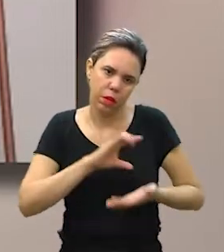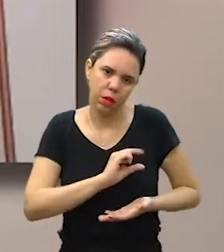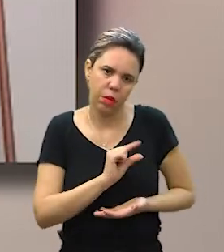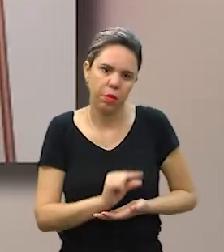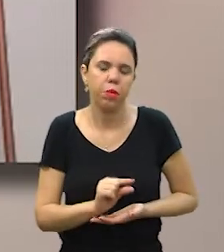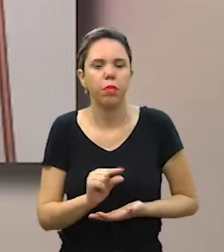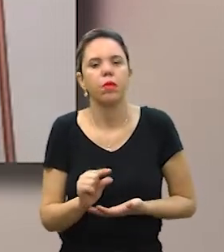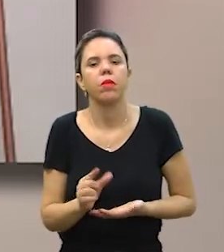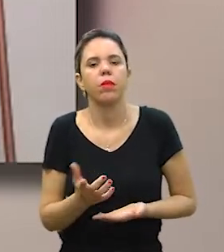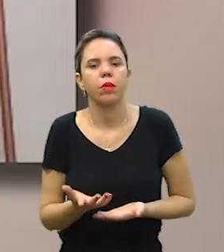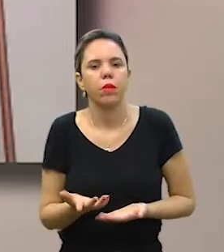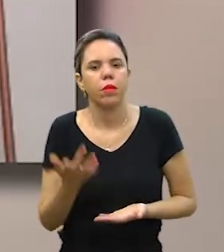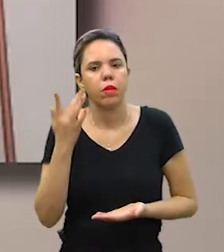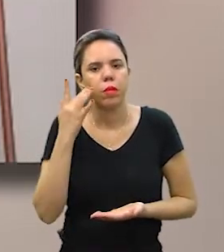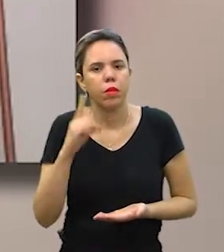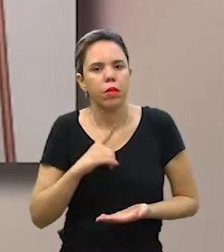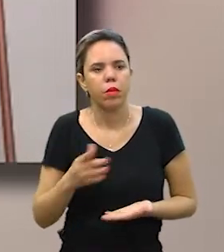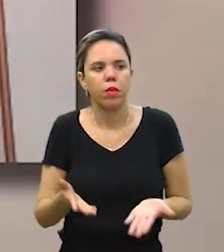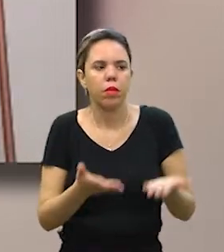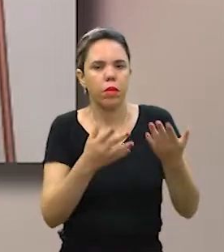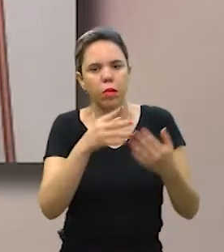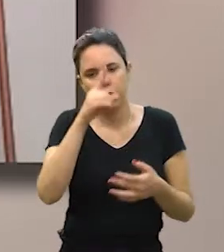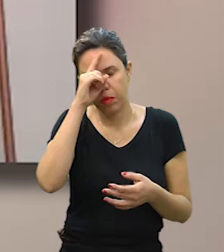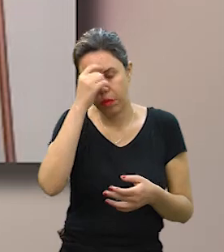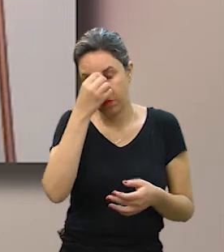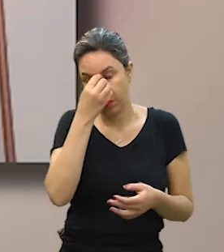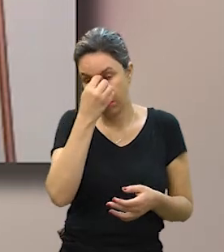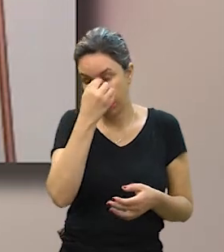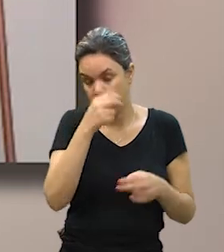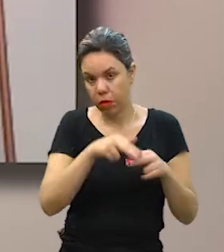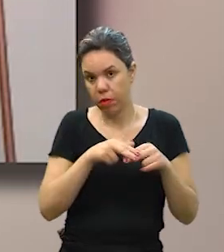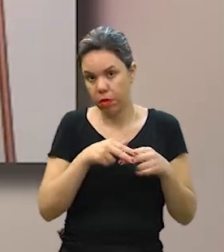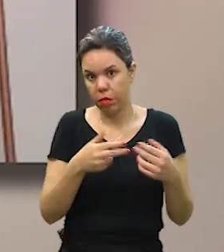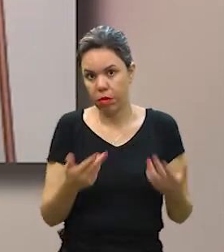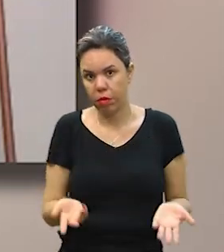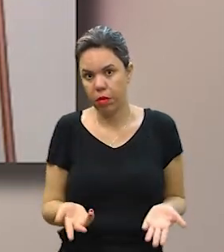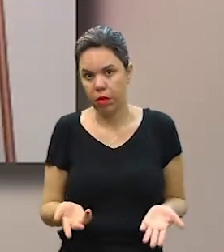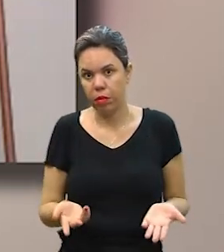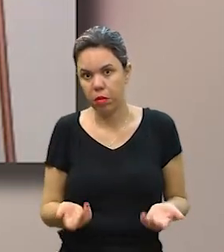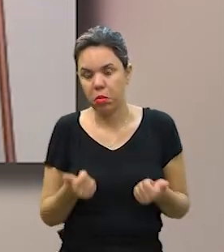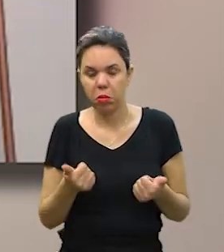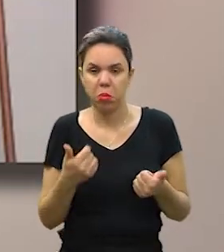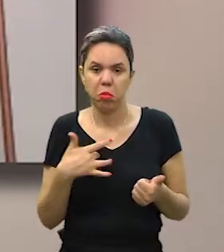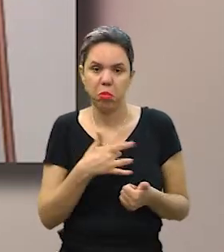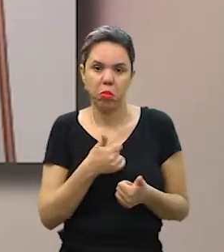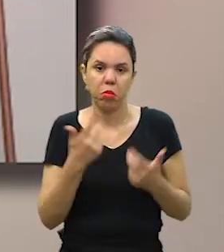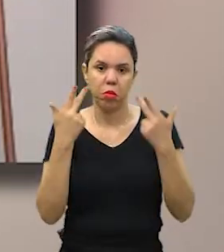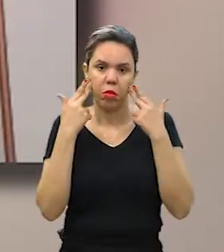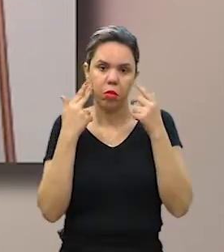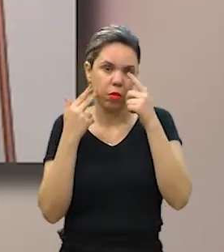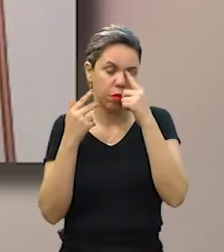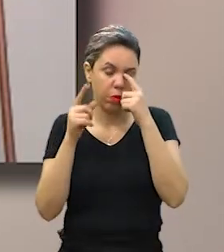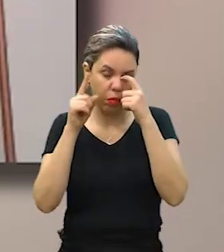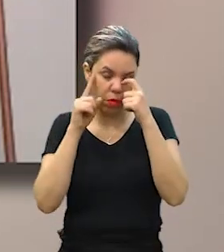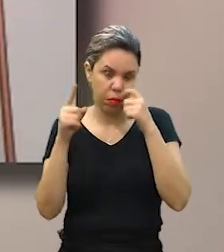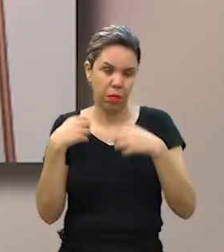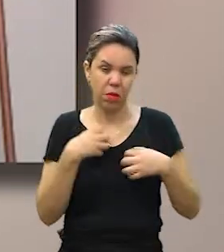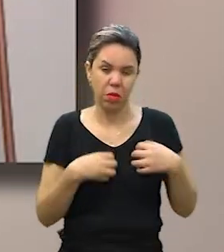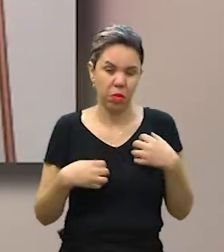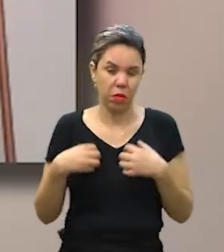mamou menos. Você acha que eu tenho que levar no hospital por isso? E tá tudo bem. É um dia que ele tá